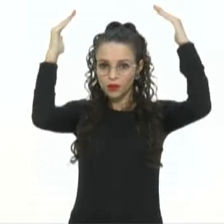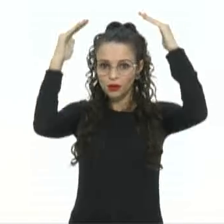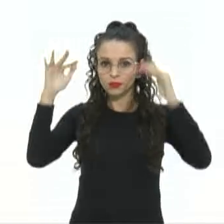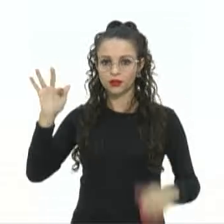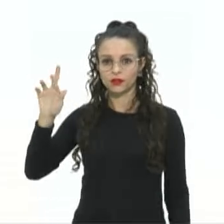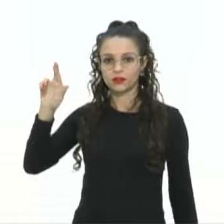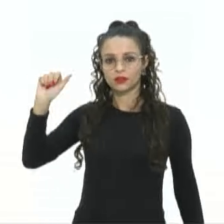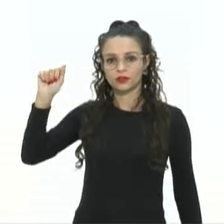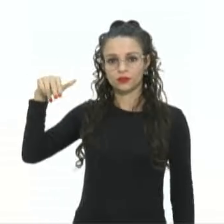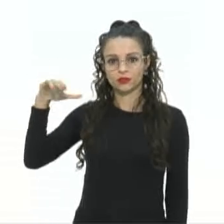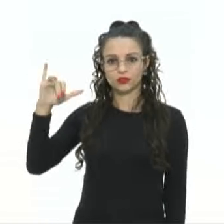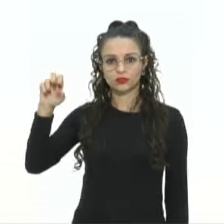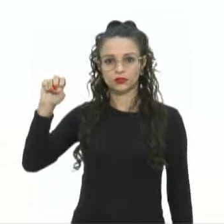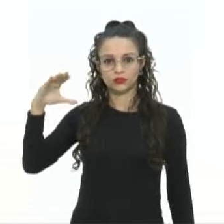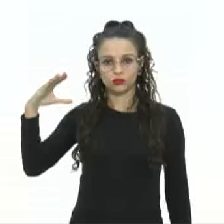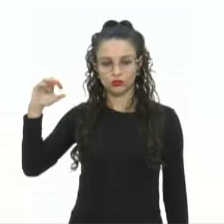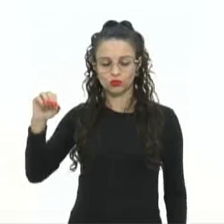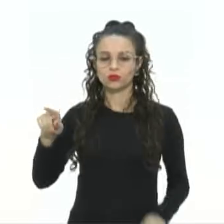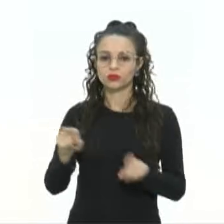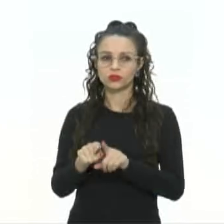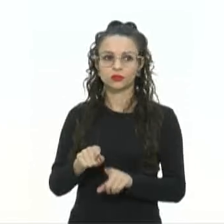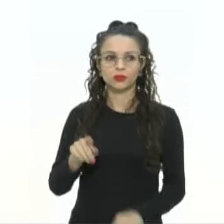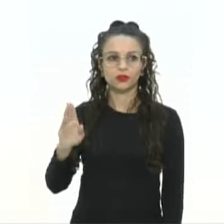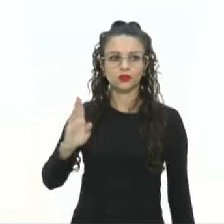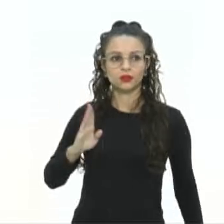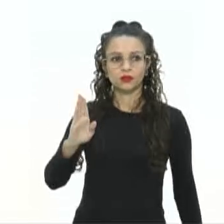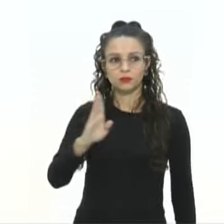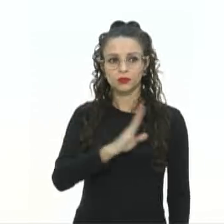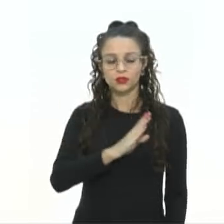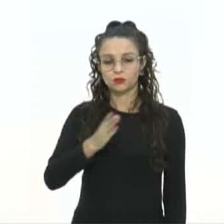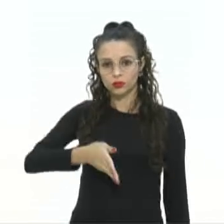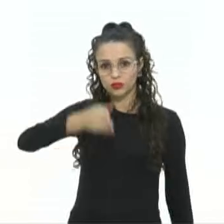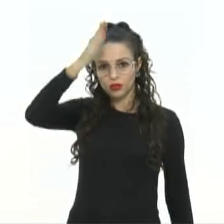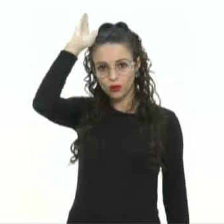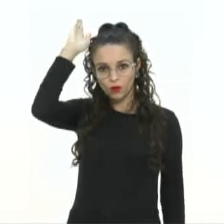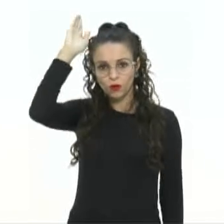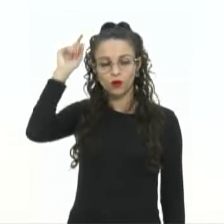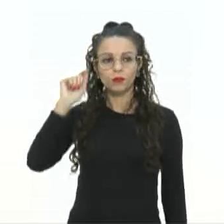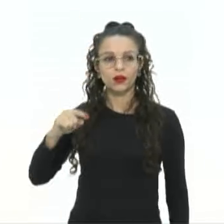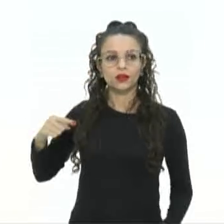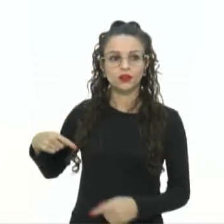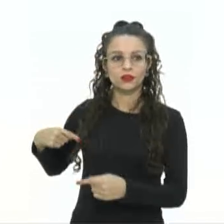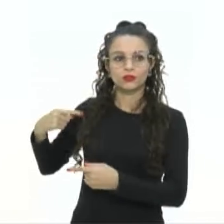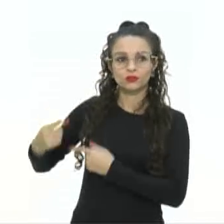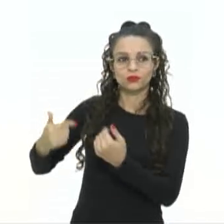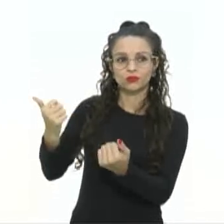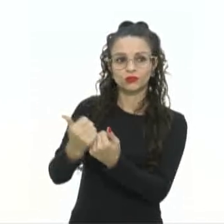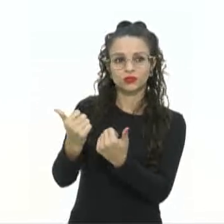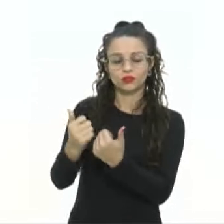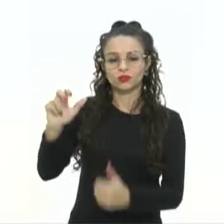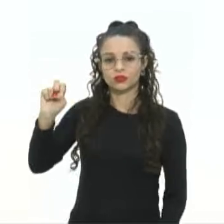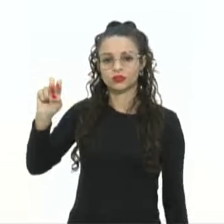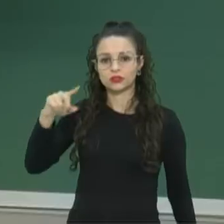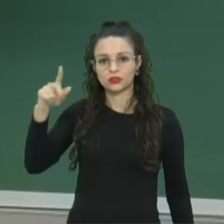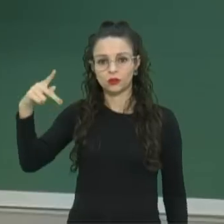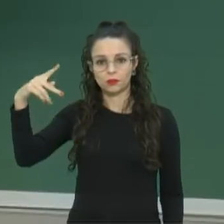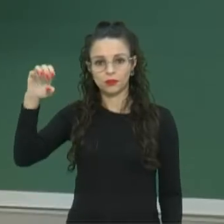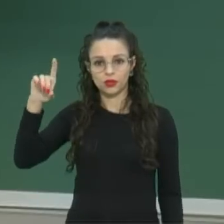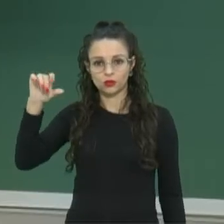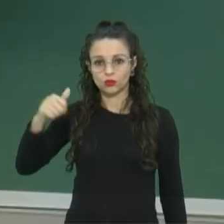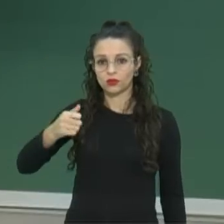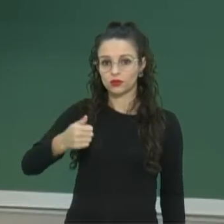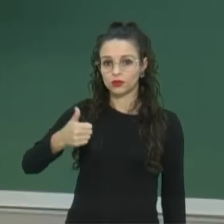Francisco I, bispo de Roma, chefe de Estado do Vaticano, sucessor de São Pedro. Na segunda escala da